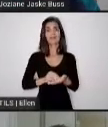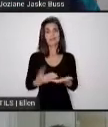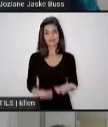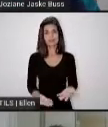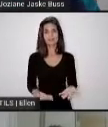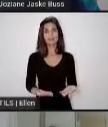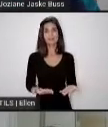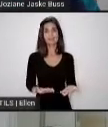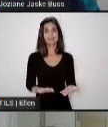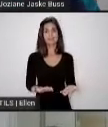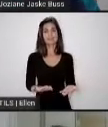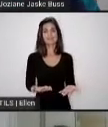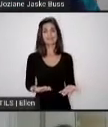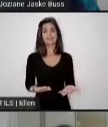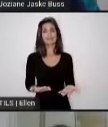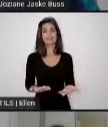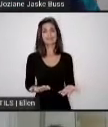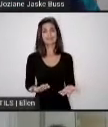vezes